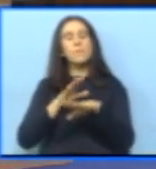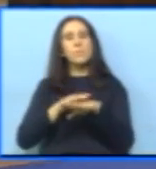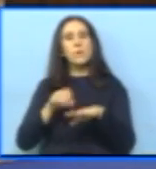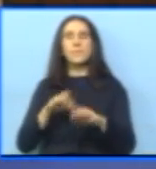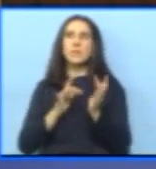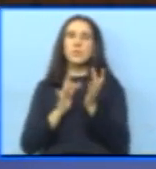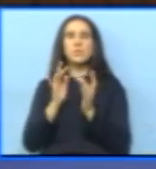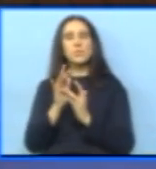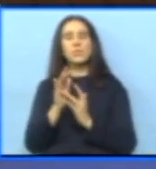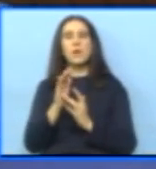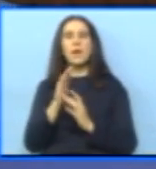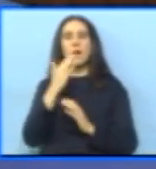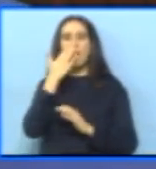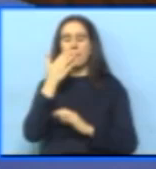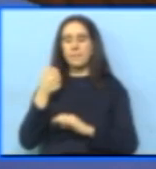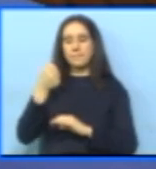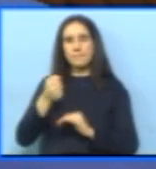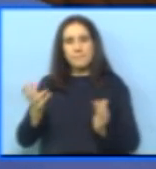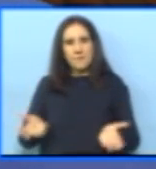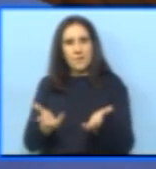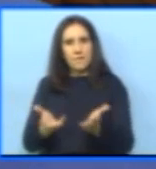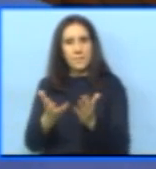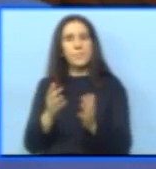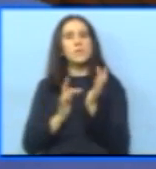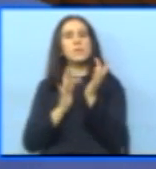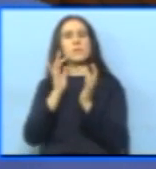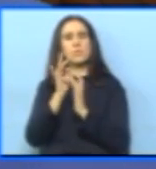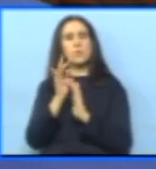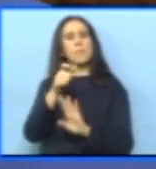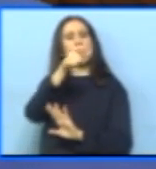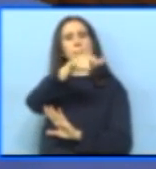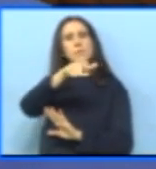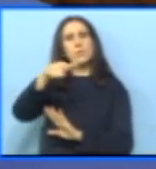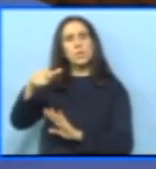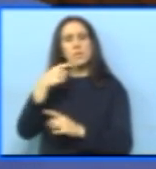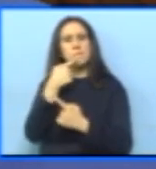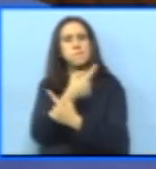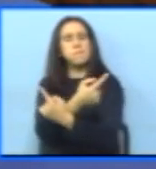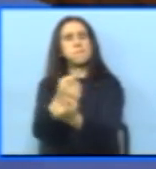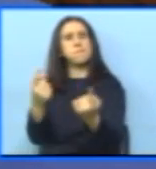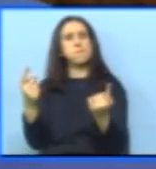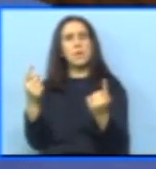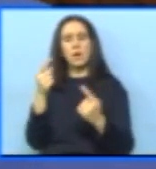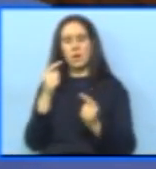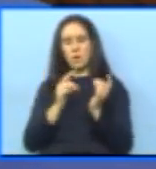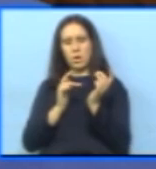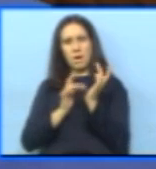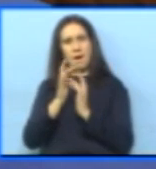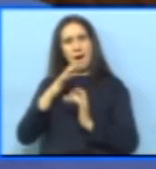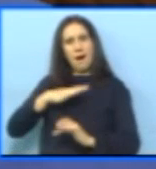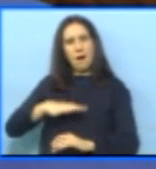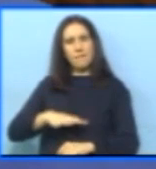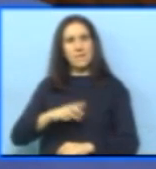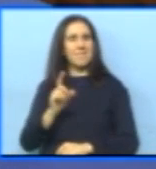Jesus é um pastoralista. Ele não vai anunciar às pessoas aquilo que ele quer. Ele vai ter